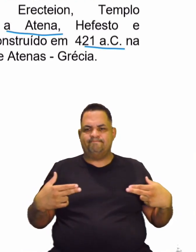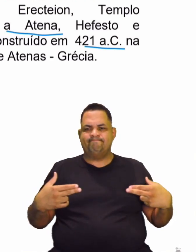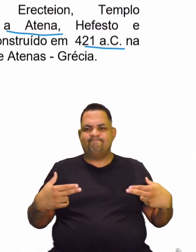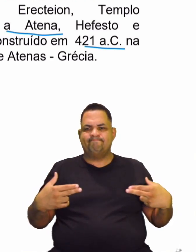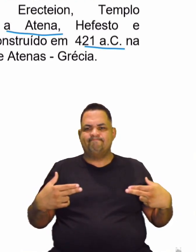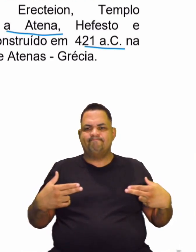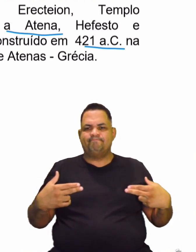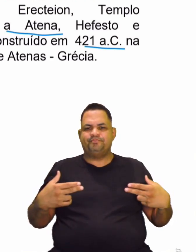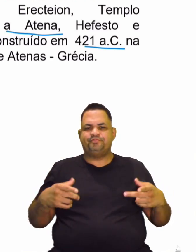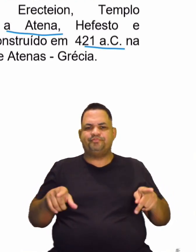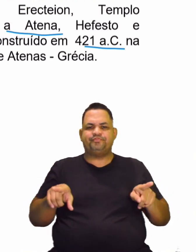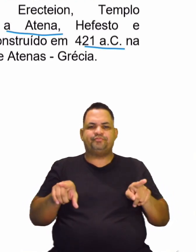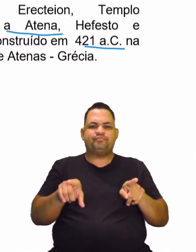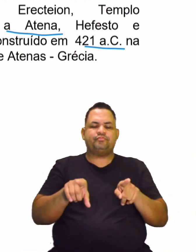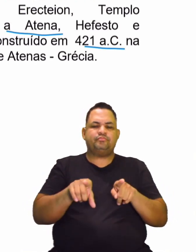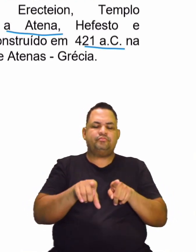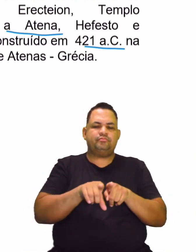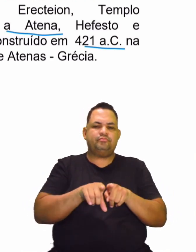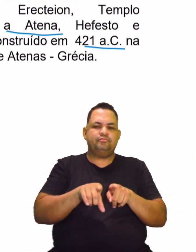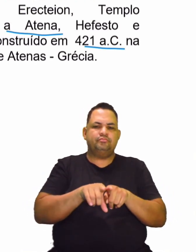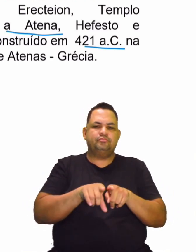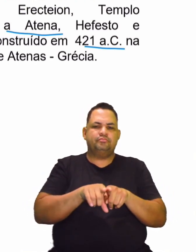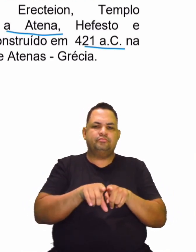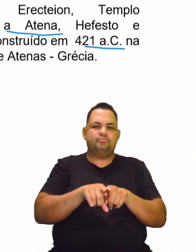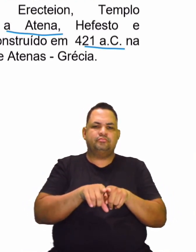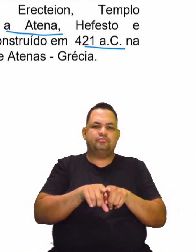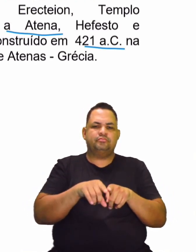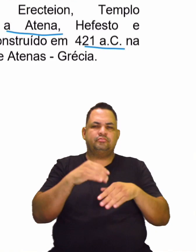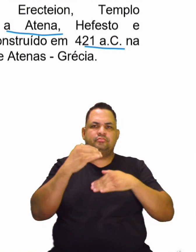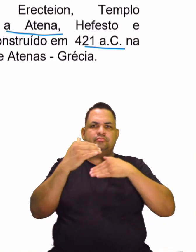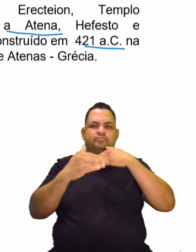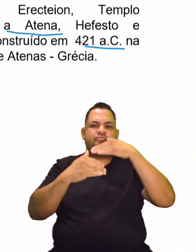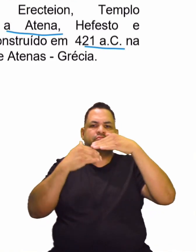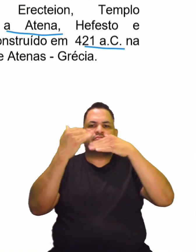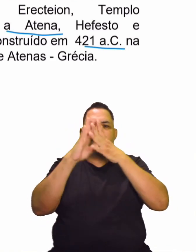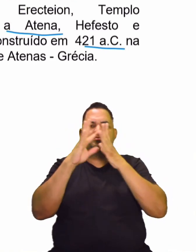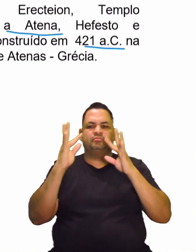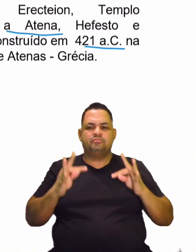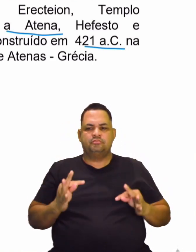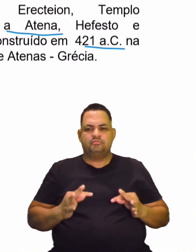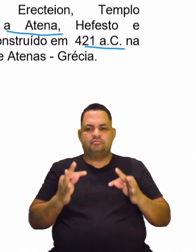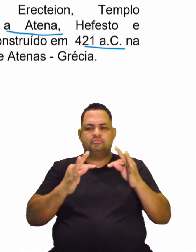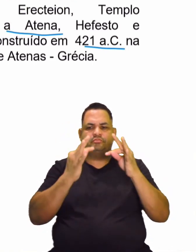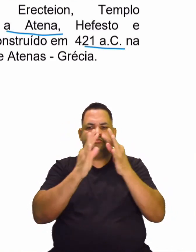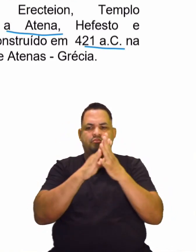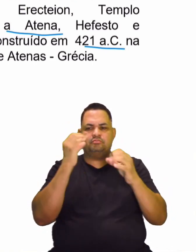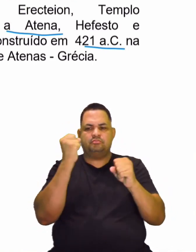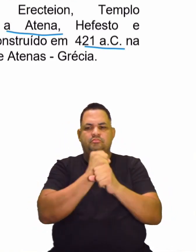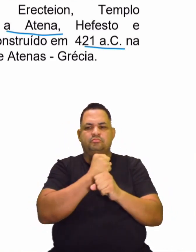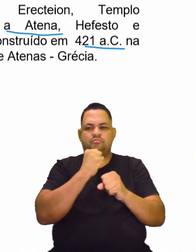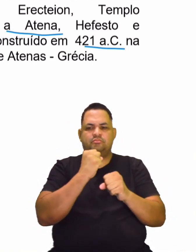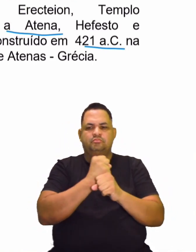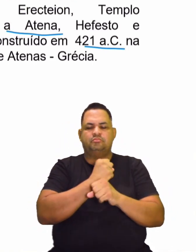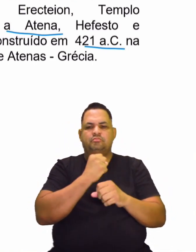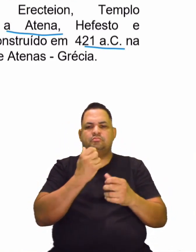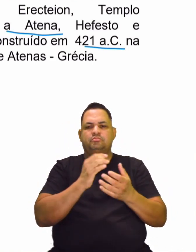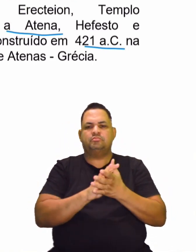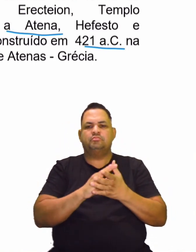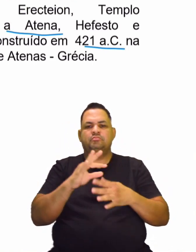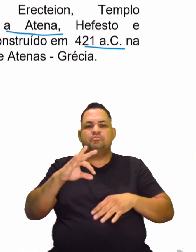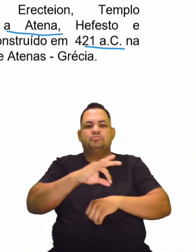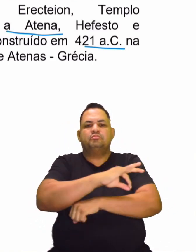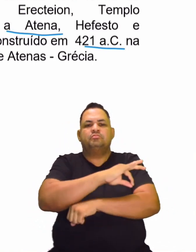E eles tanto desenvolveram aí técnicas, né, nas construções, na arquitetura, como